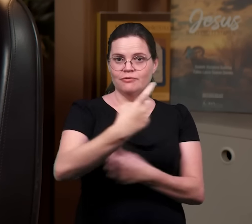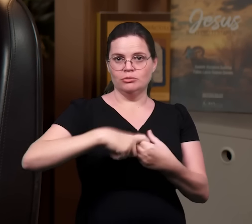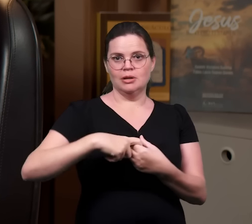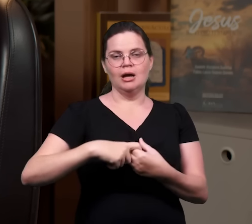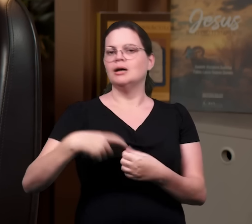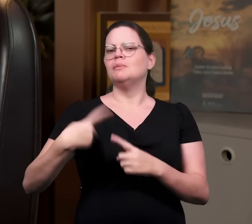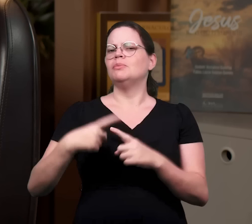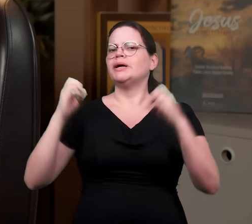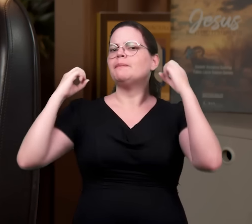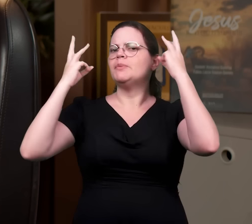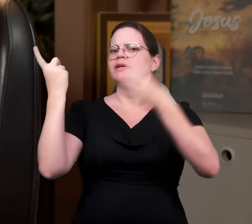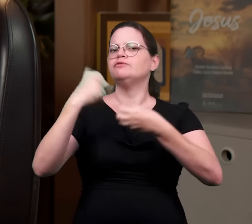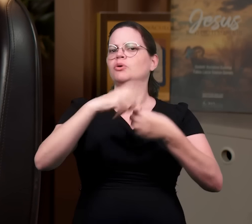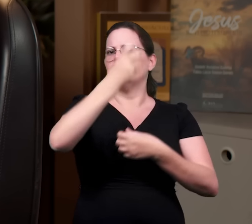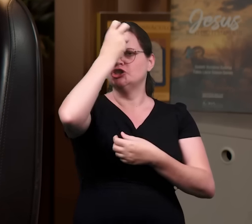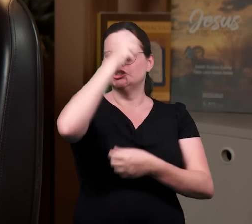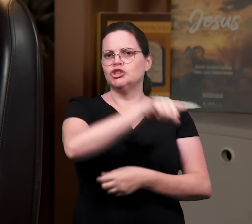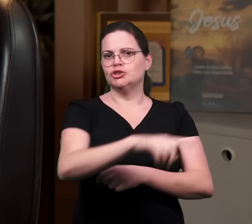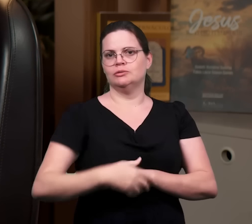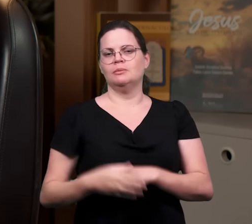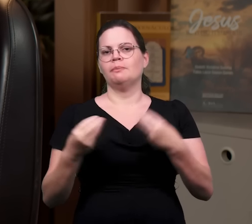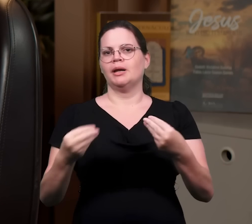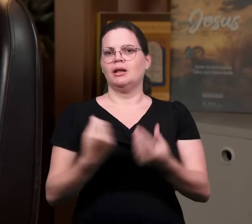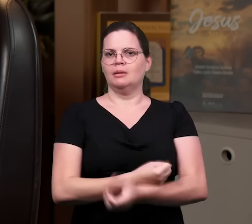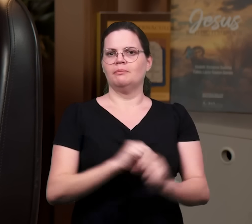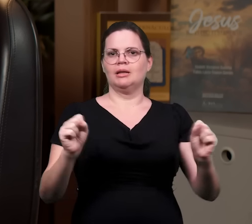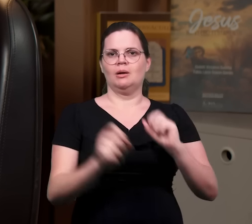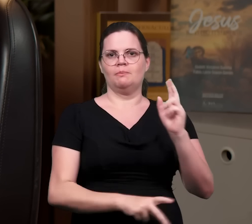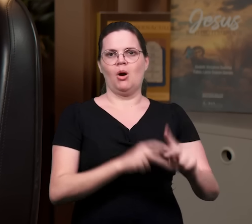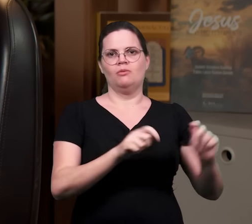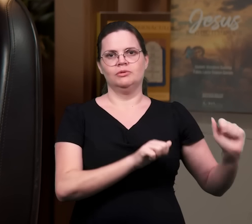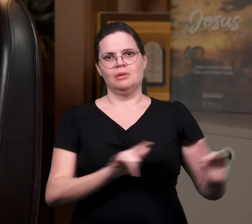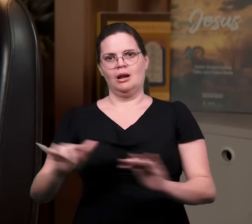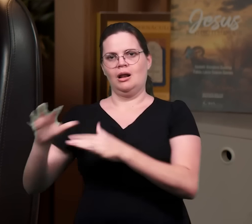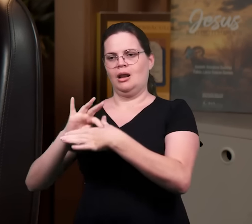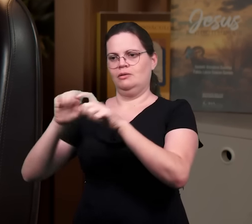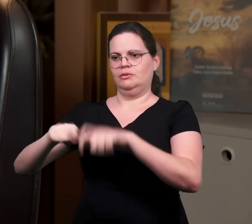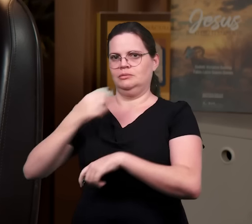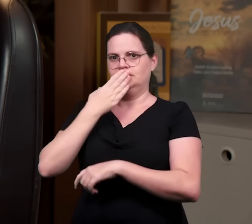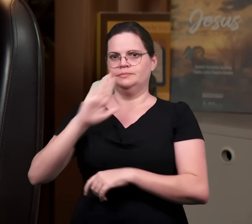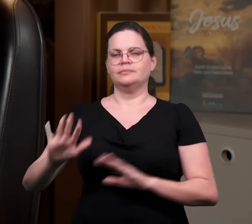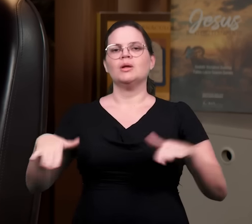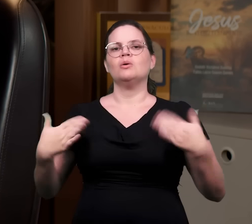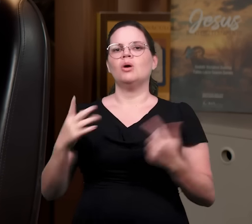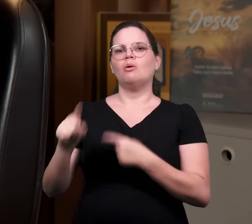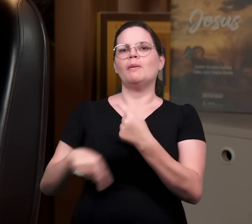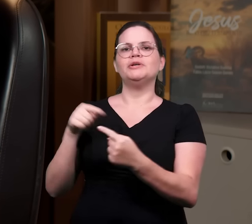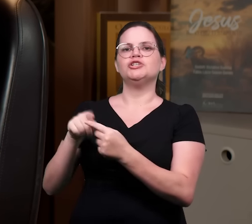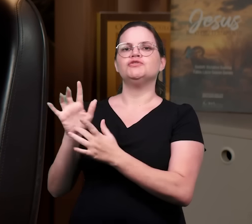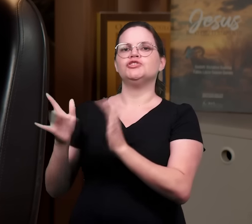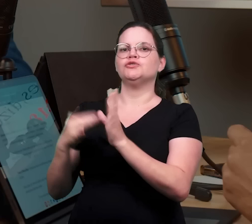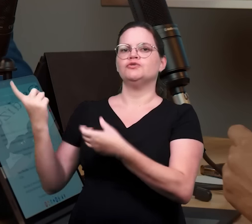por que Moisés estava retornando ao Egito por uma ordem do Senhor? Para tirar o povo do Egito e levar à terra prometida. Qual que é o objetivo de